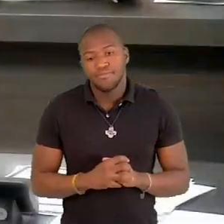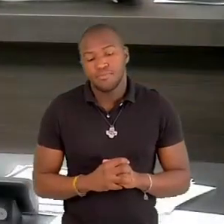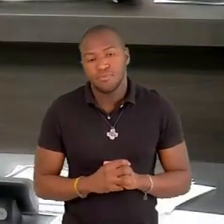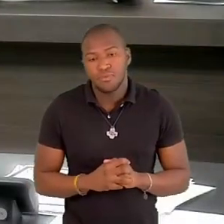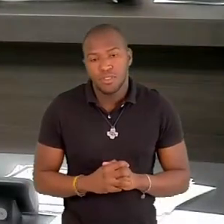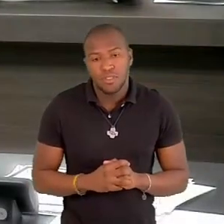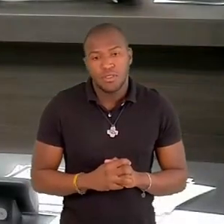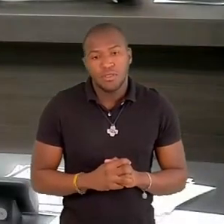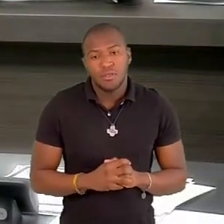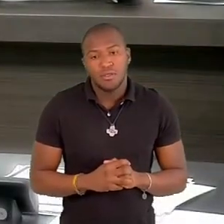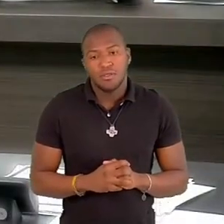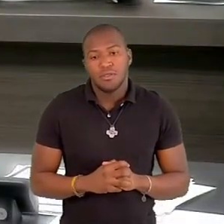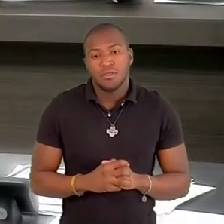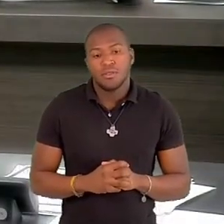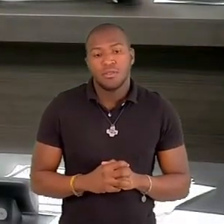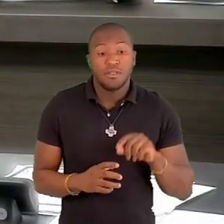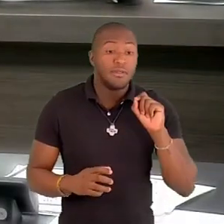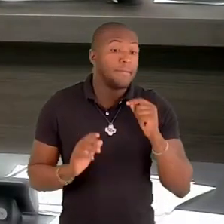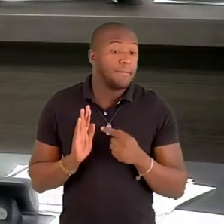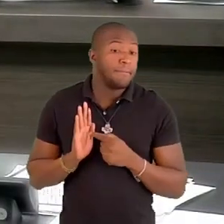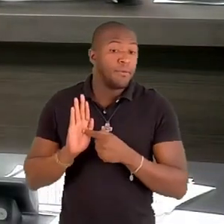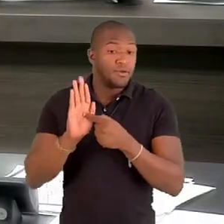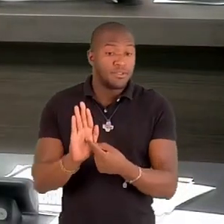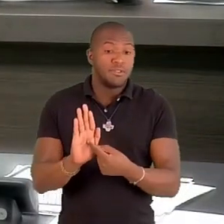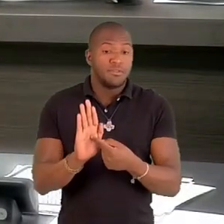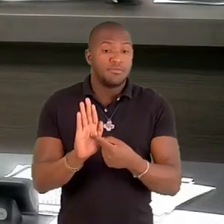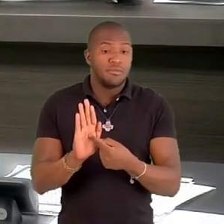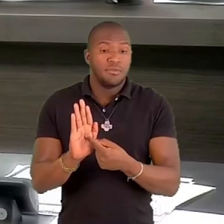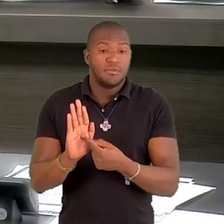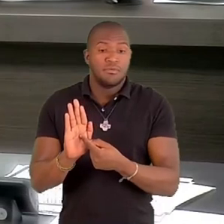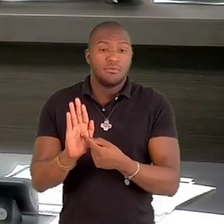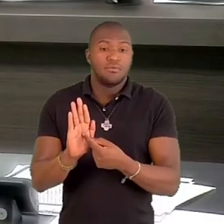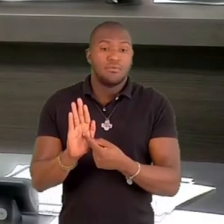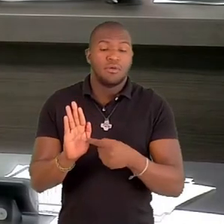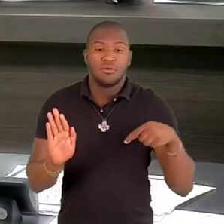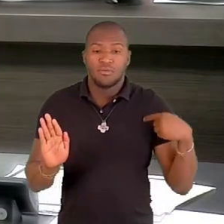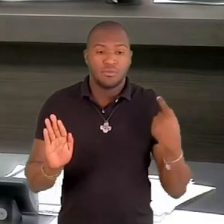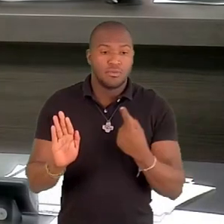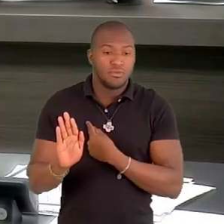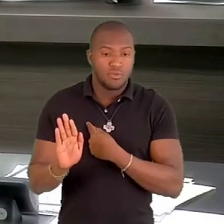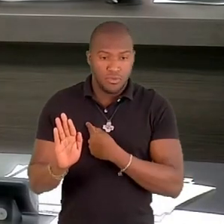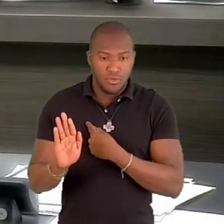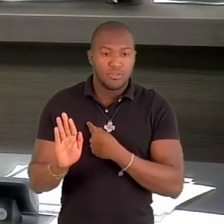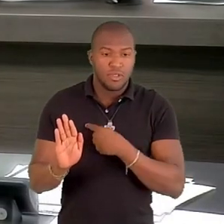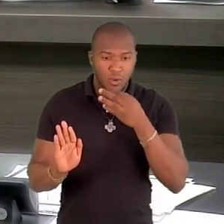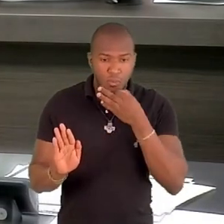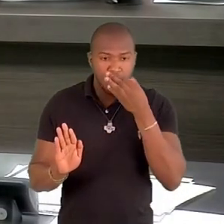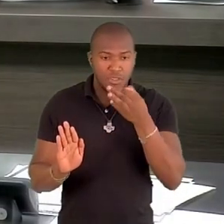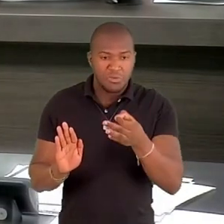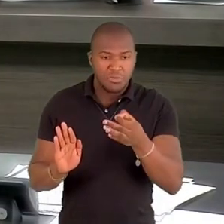É uma iniciativa que dá uma demonstração do Conselho que não compactua com a